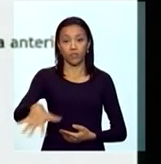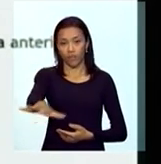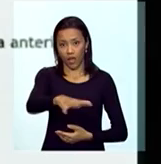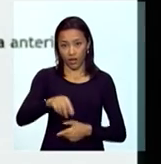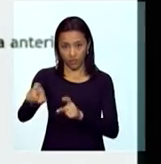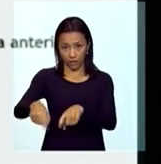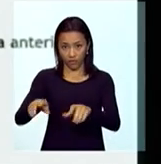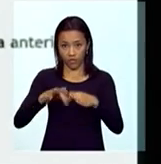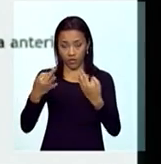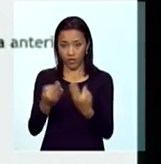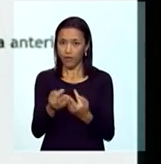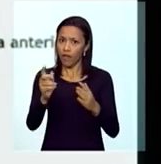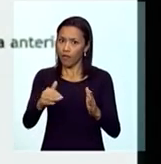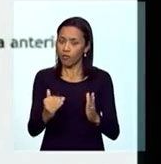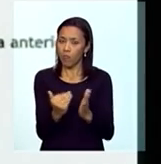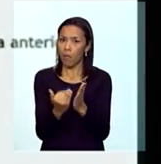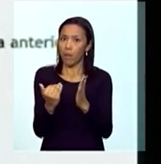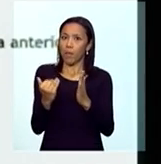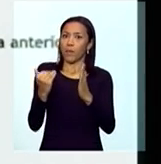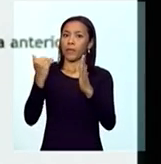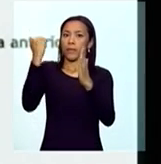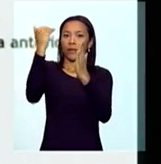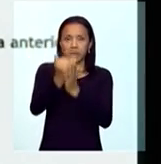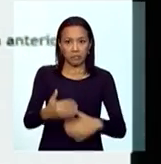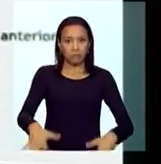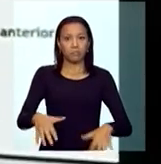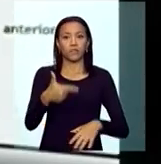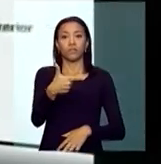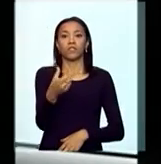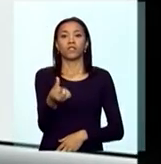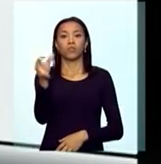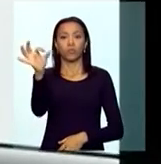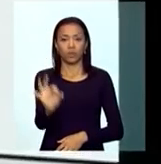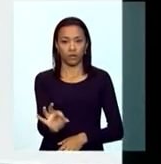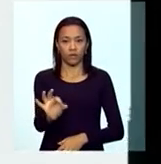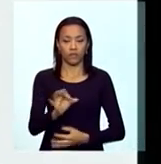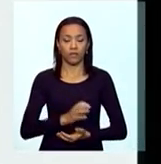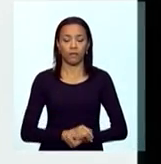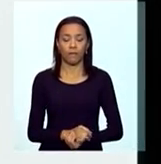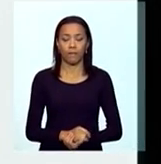um crescimento extraordinário de 26%. Vamos.